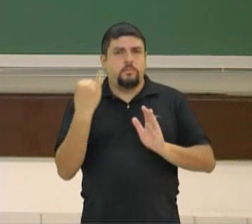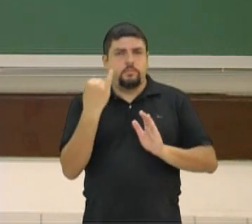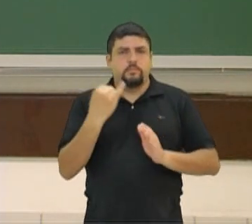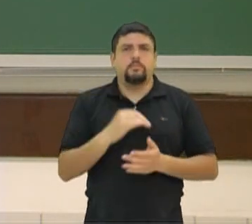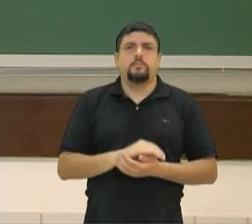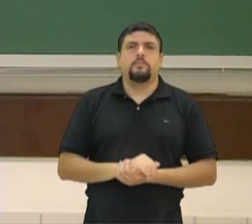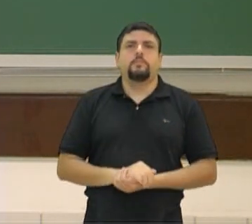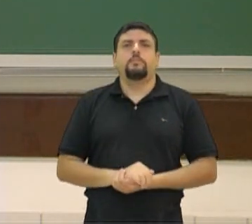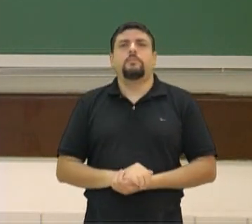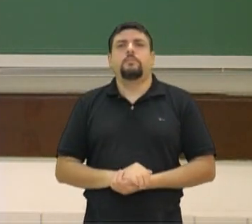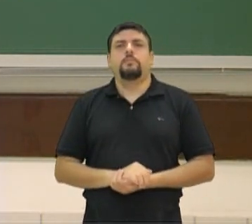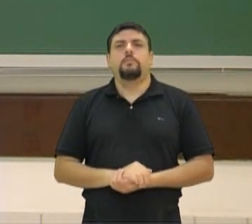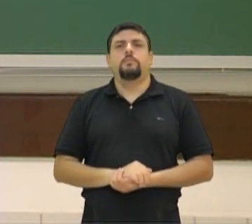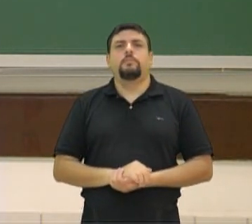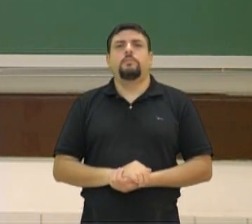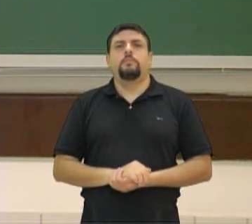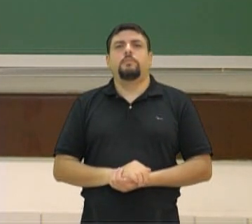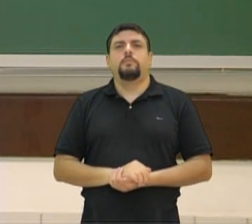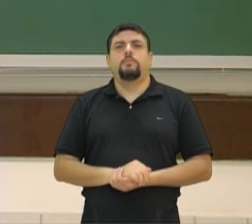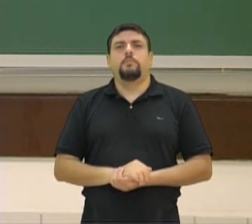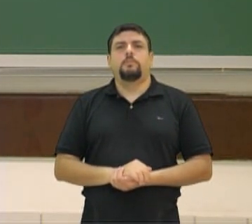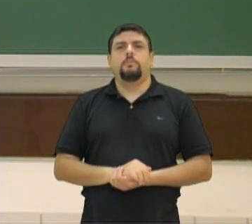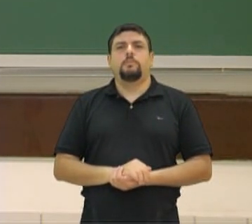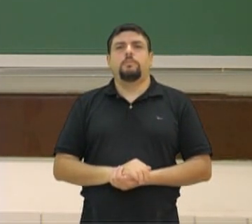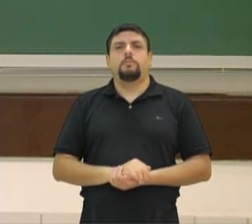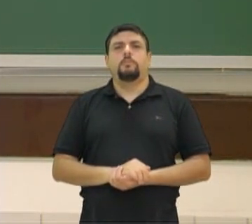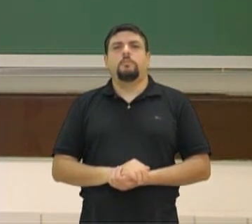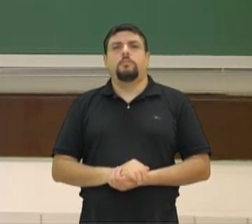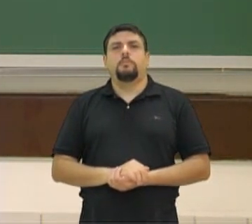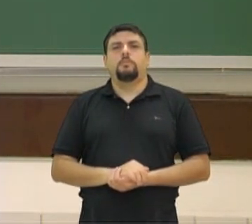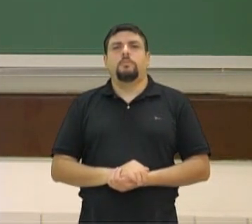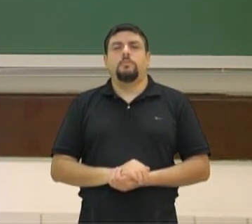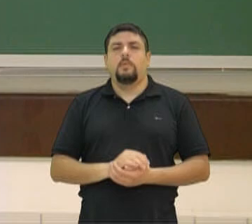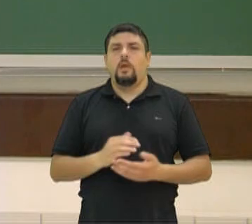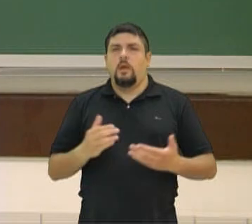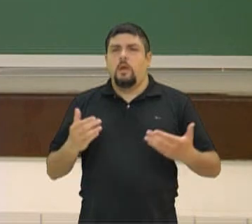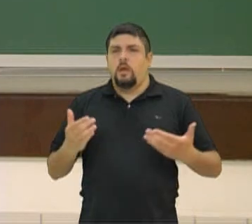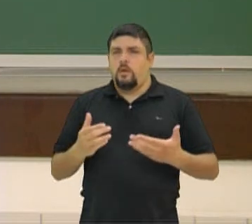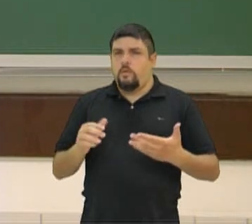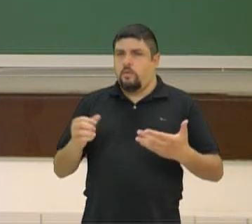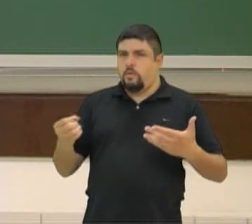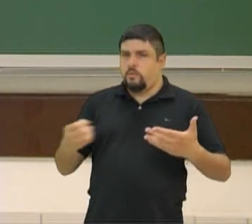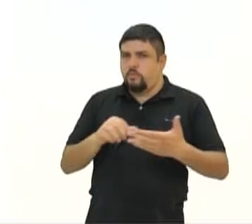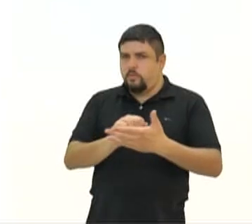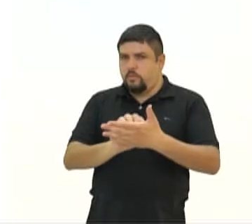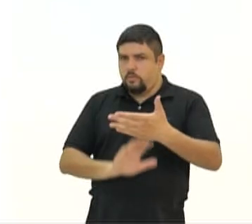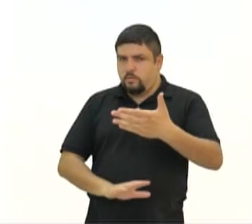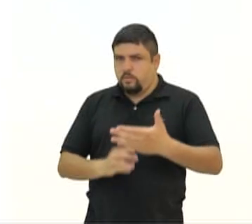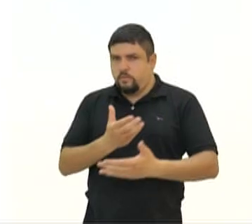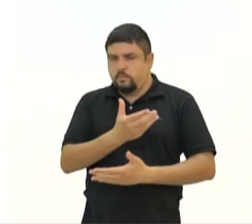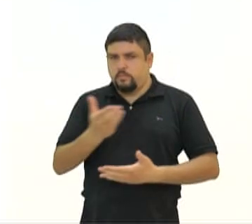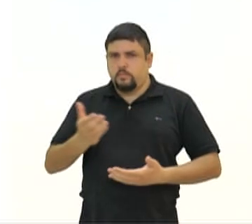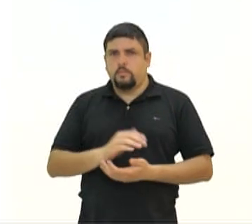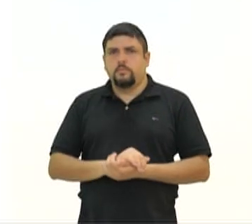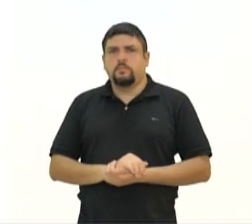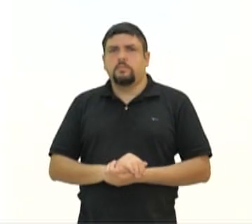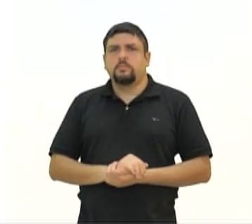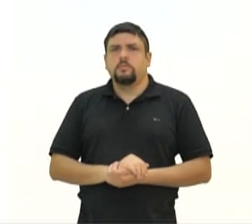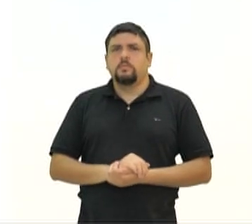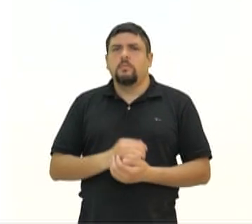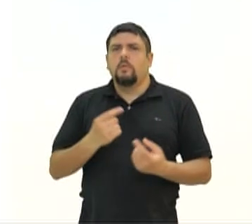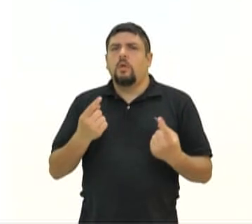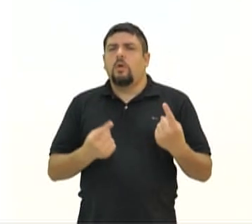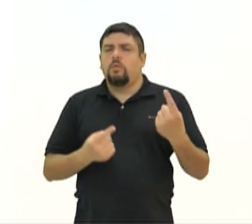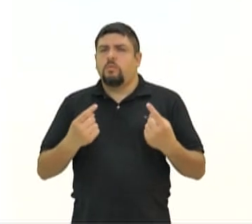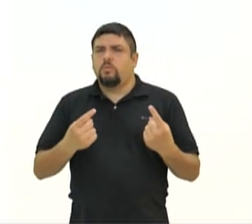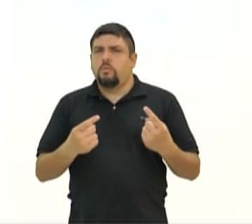frente, então. Já respondido aqui, vou propor uma nova atividade para vocês. Qual o polinômio de segundo